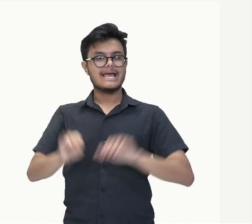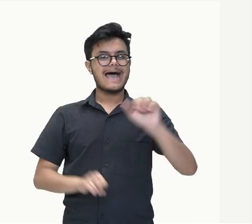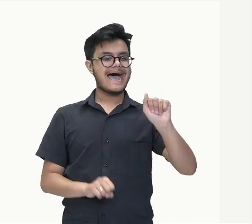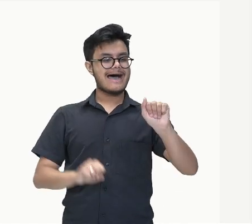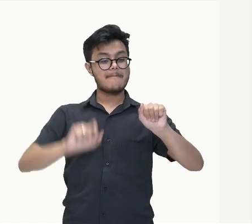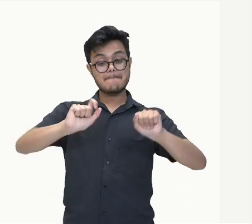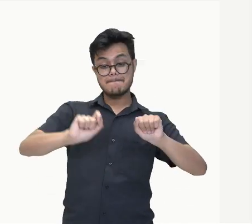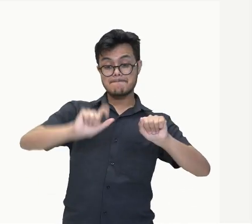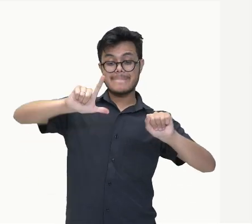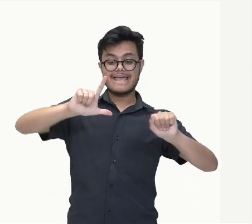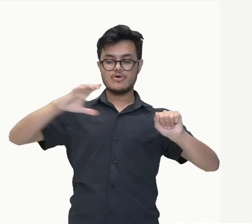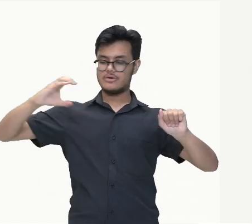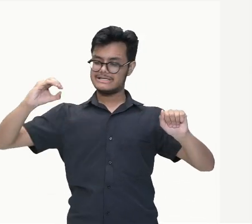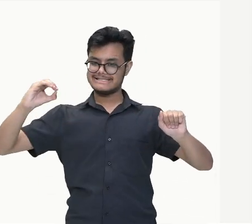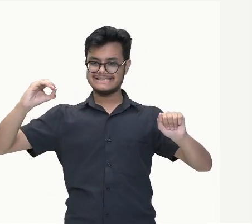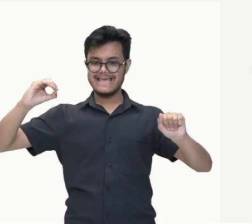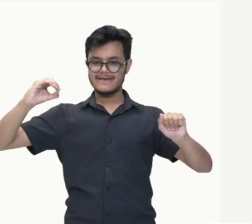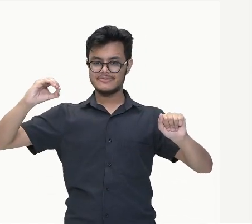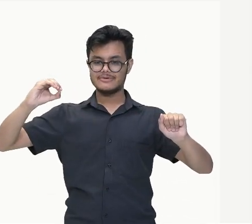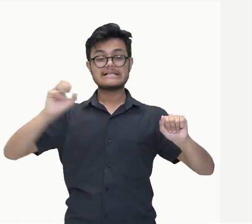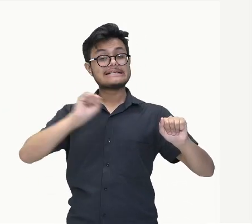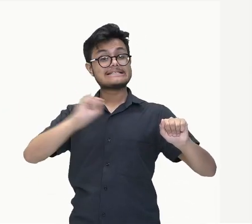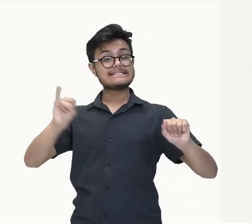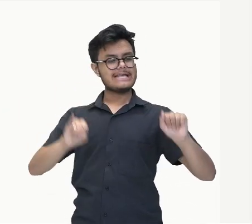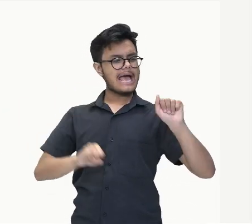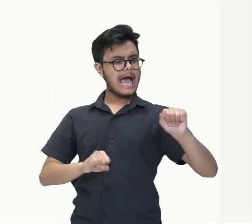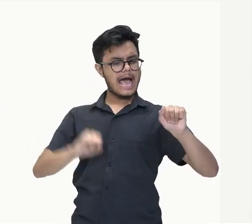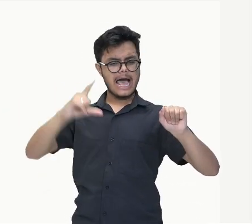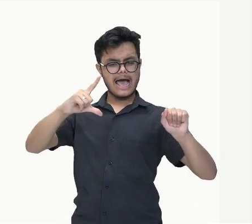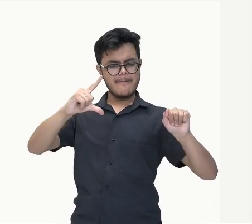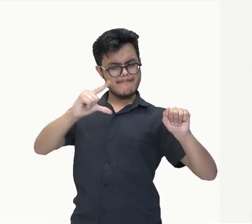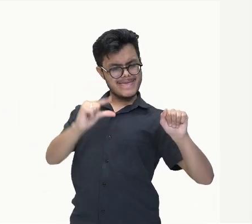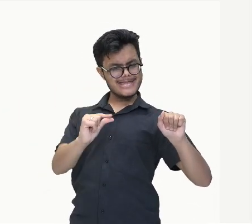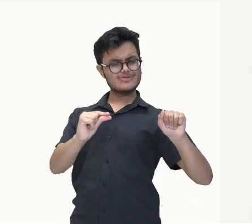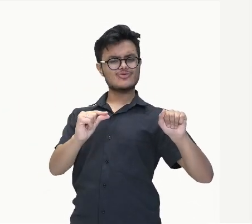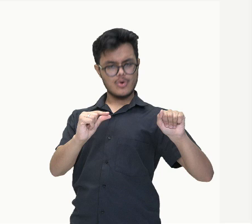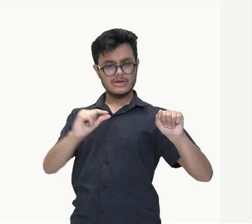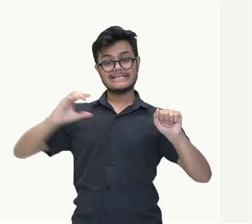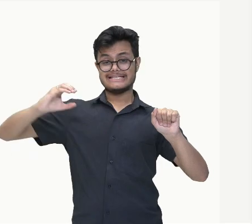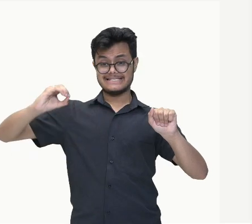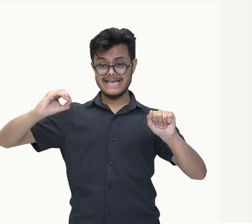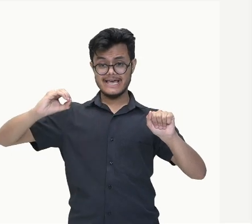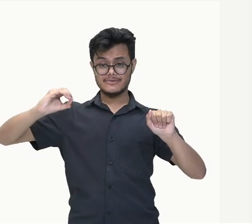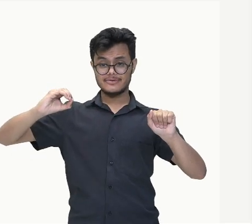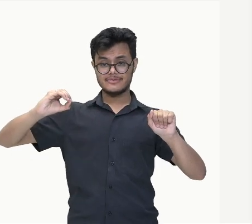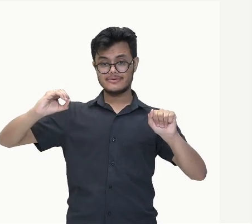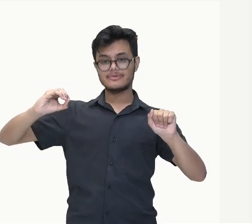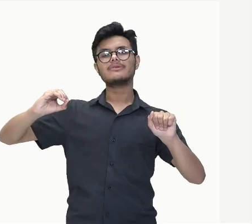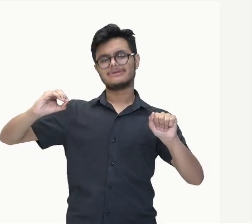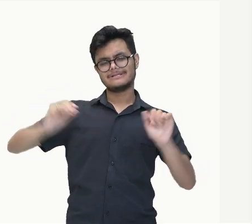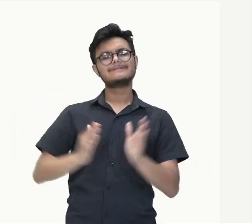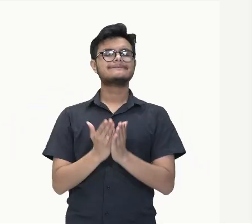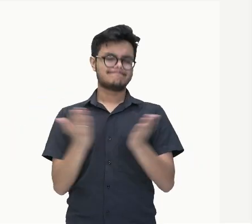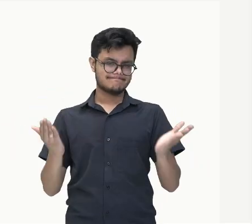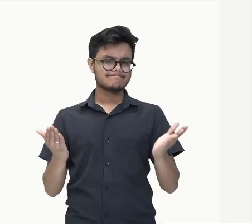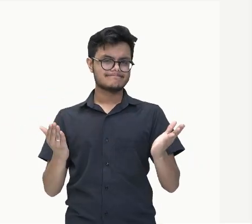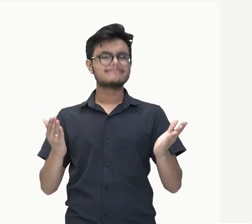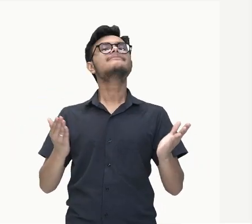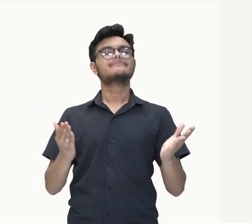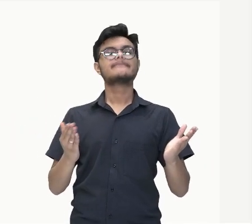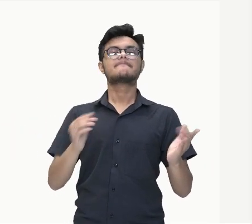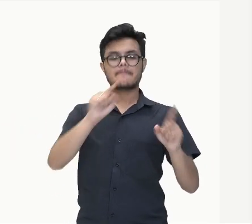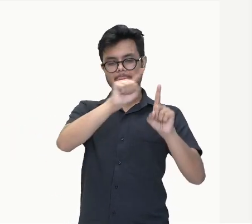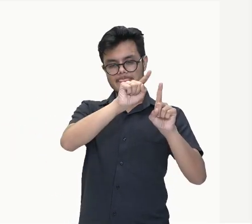cima. Quando A for menor do que zero, quando o coeficiente A, né, for menor do que zero, concavidade voltada para